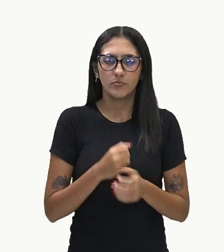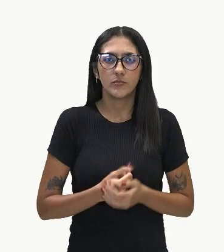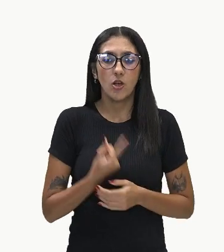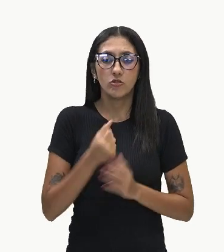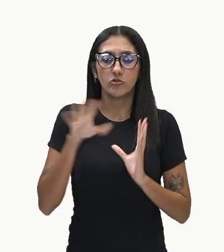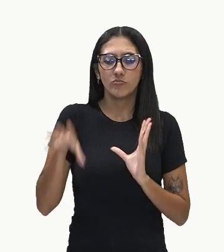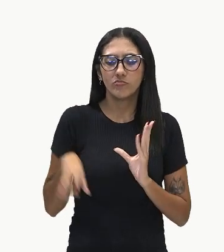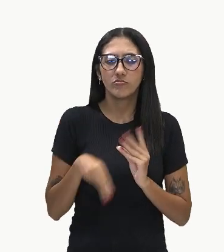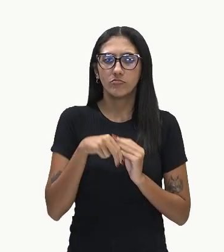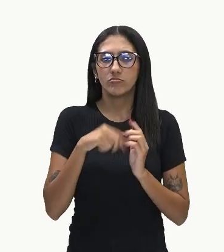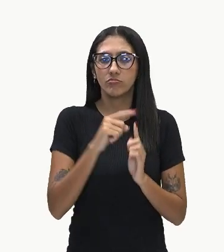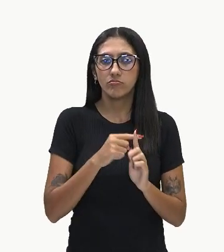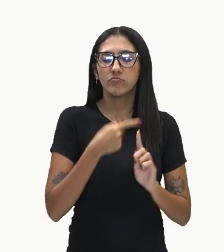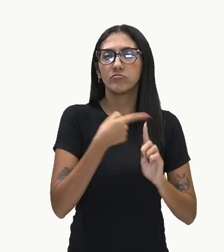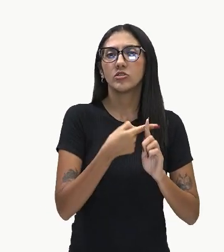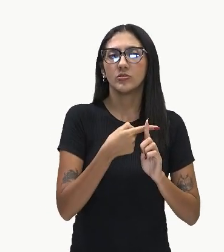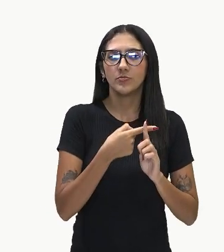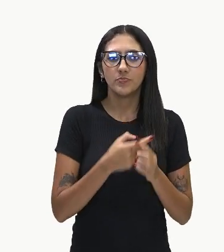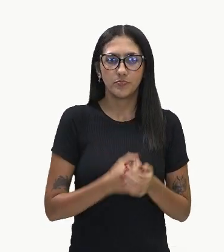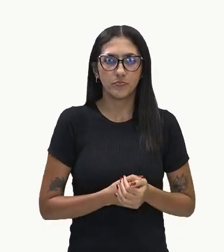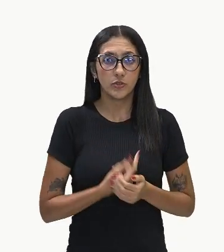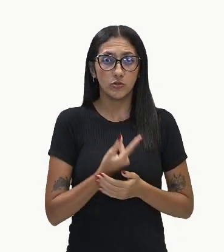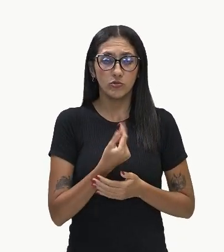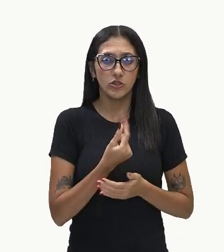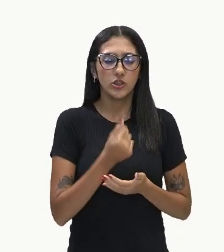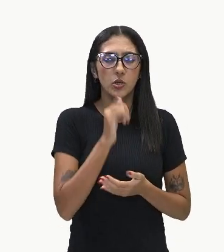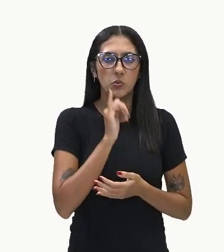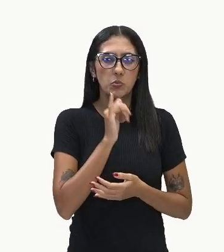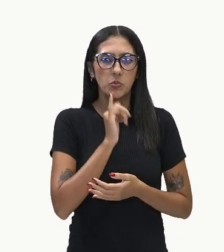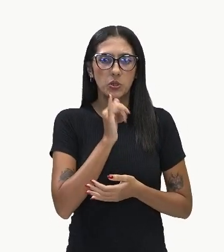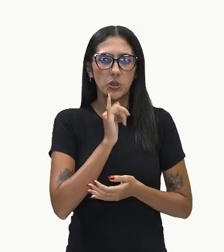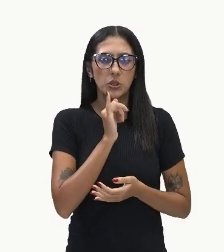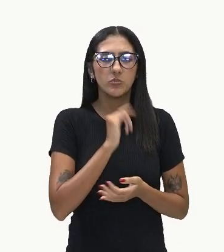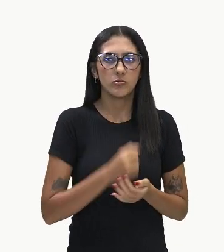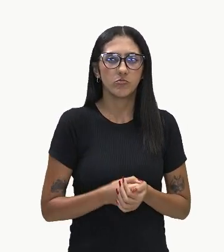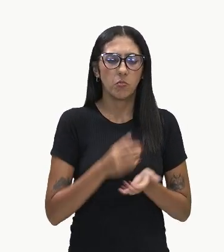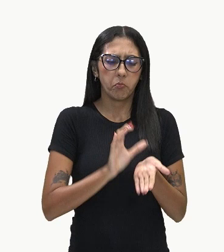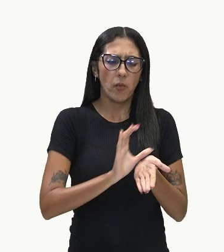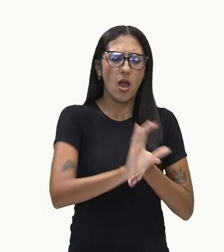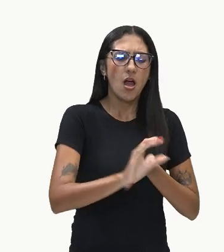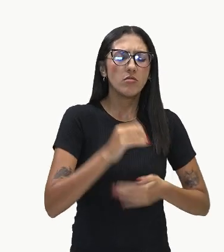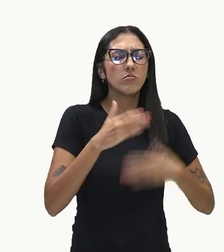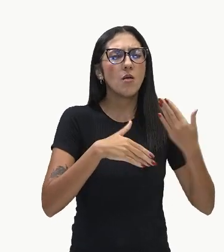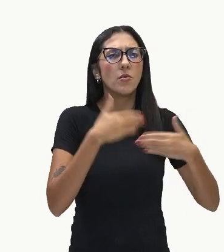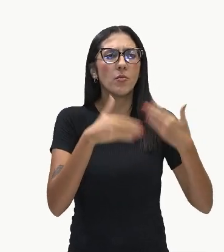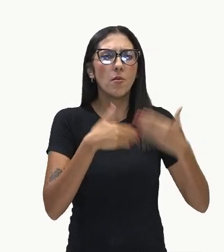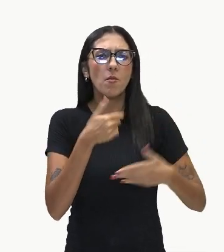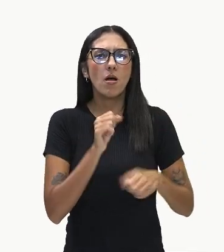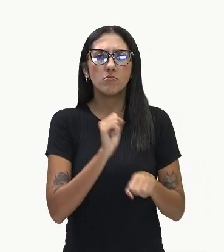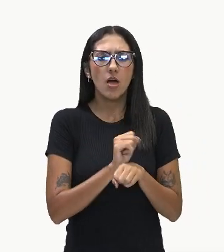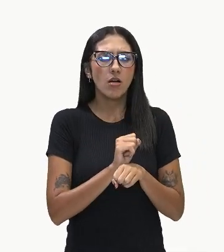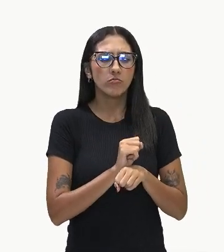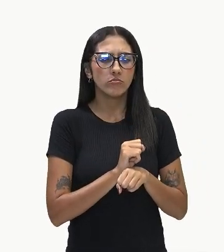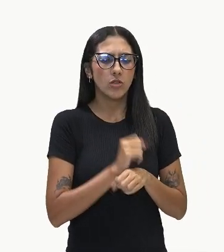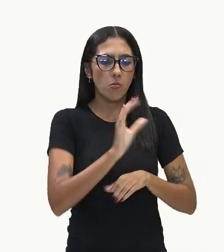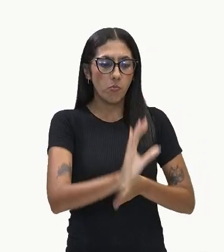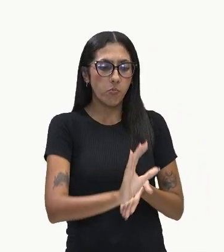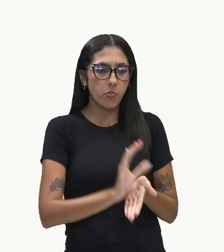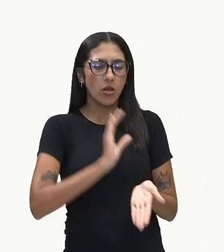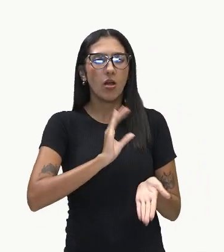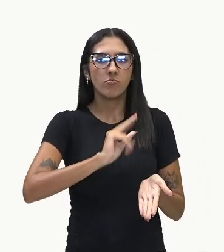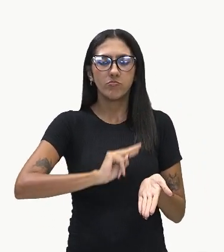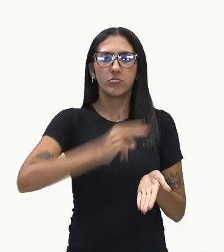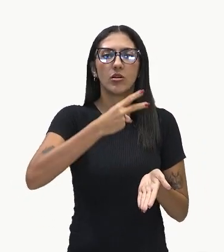acréscimozinho, ou no rendimento, tá? Que eu ganhei investindo um certo capital, ou quanto é que eu vou pagar a